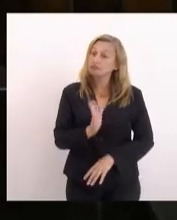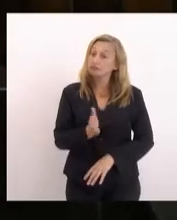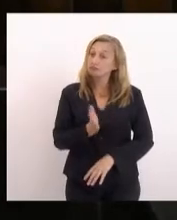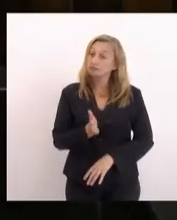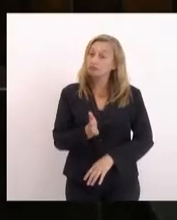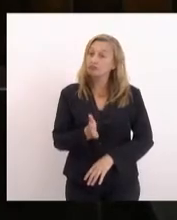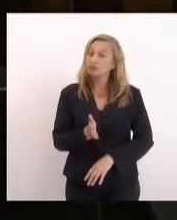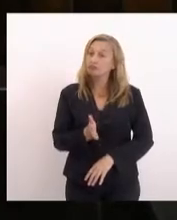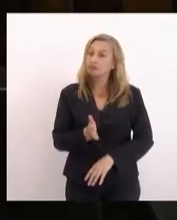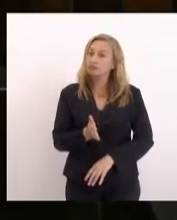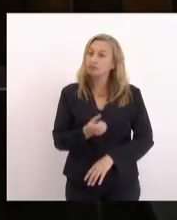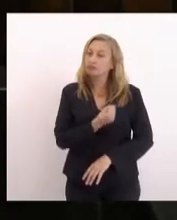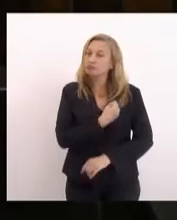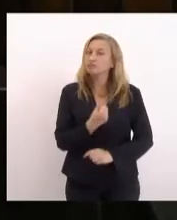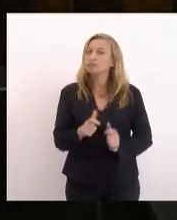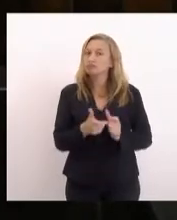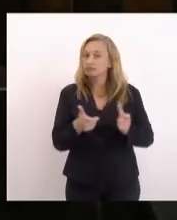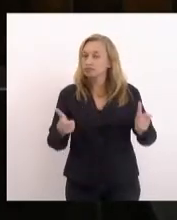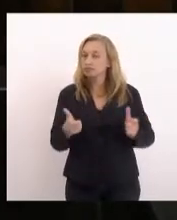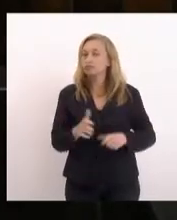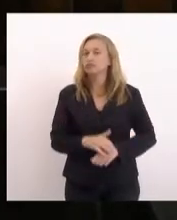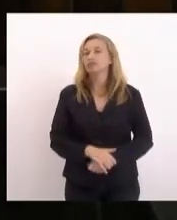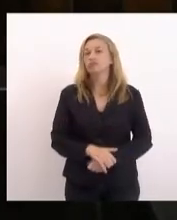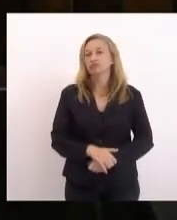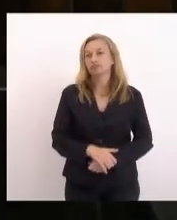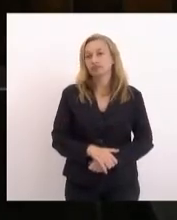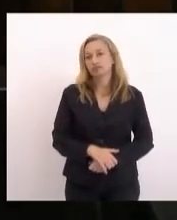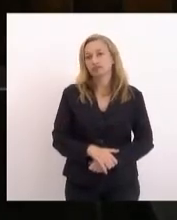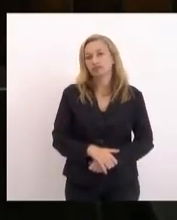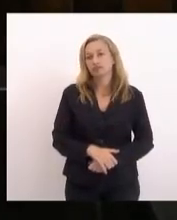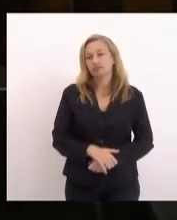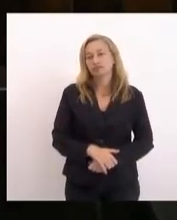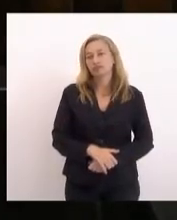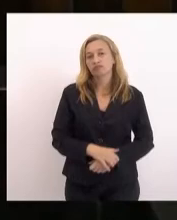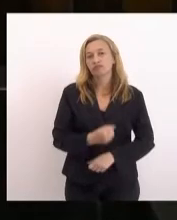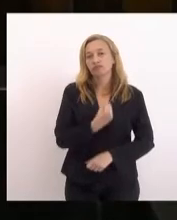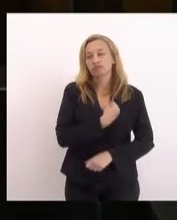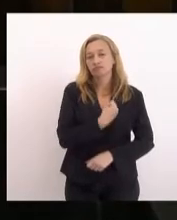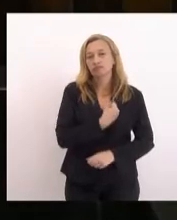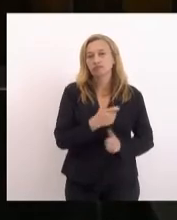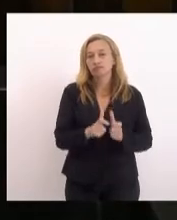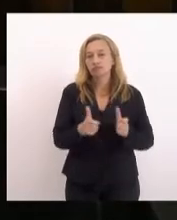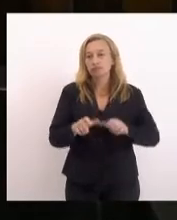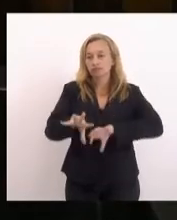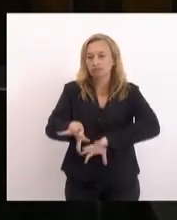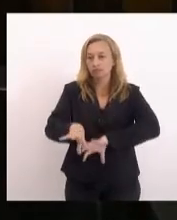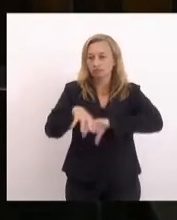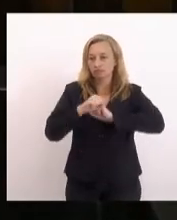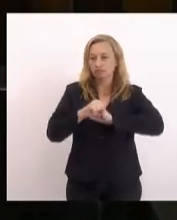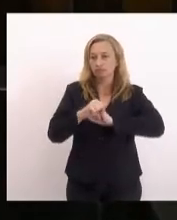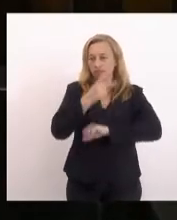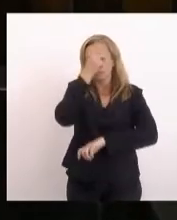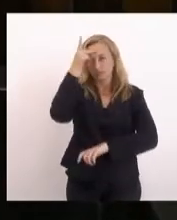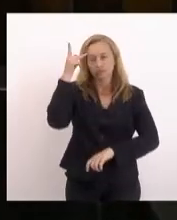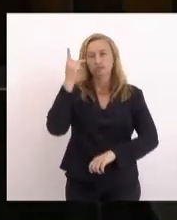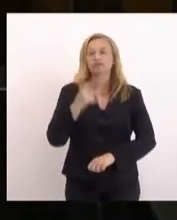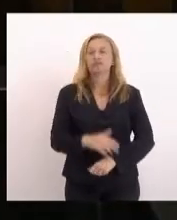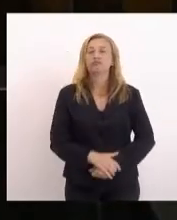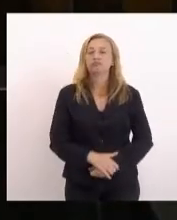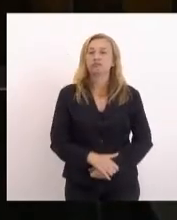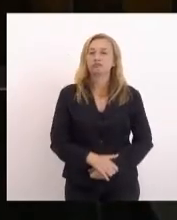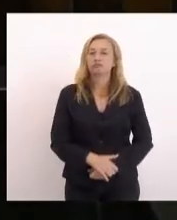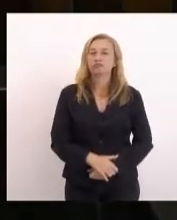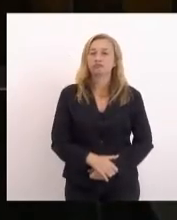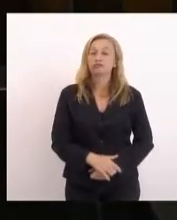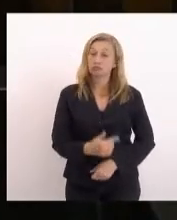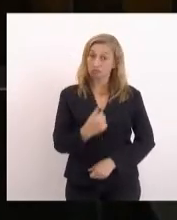seu pico, isto é, no maior volume de contaminações possíveis.